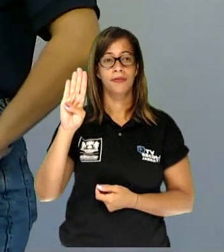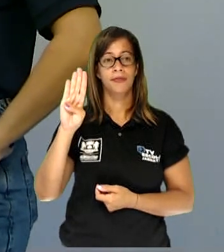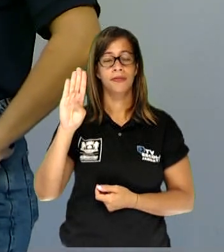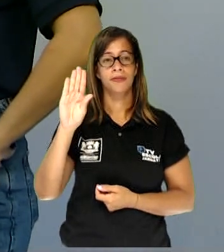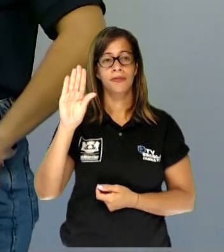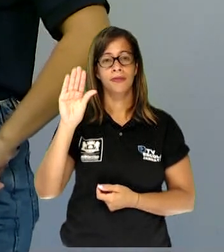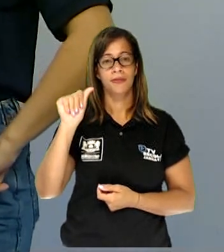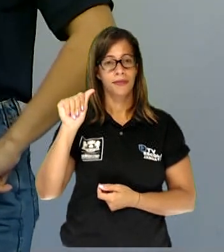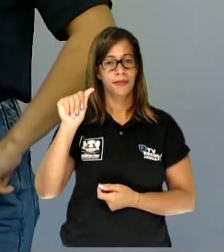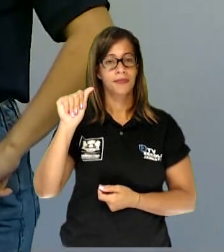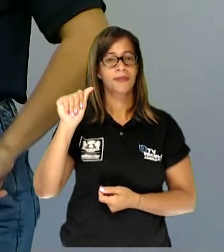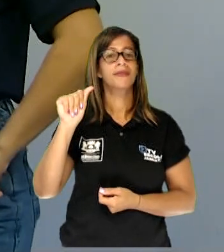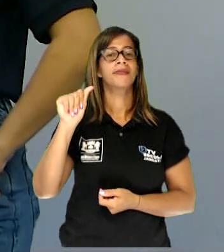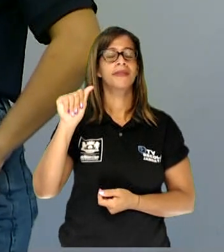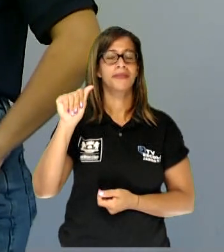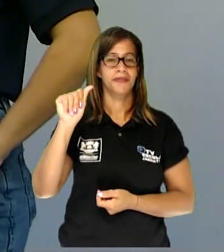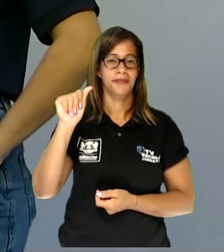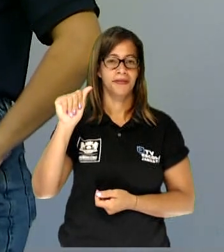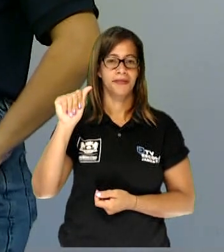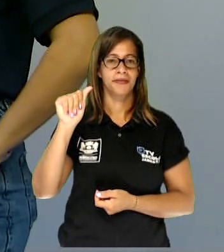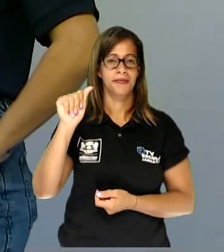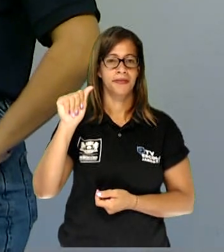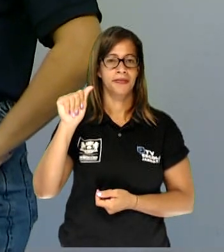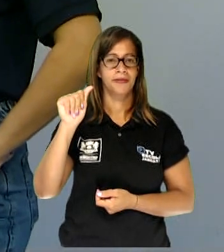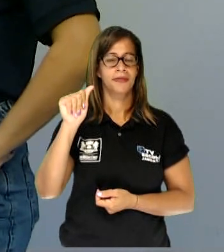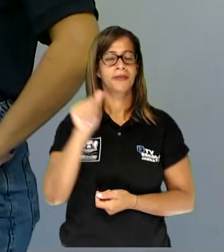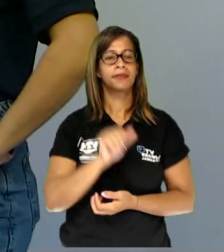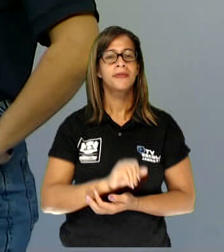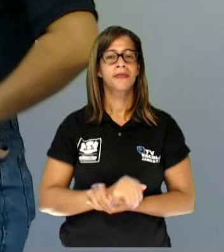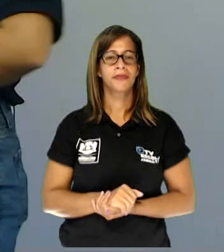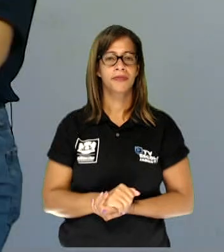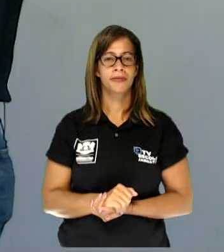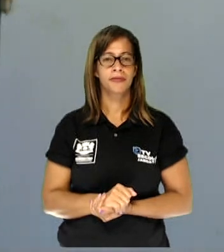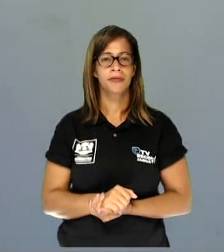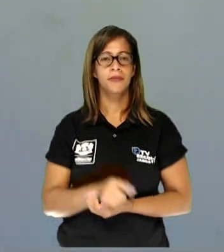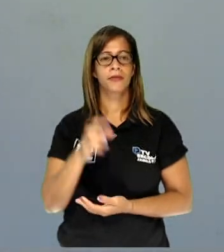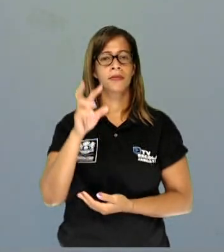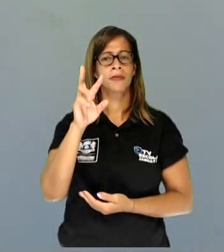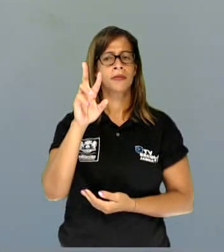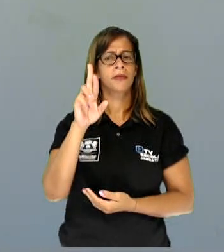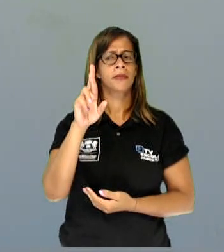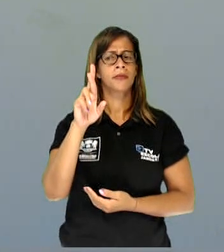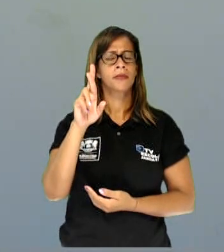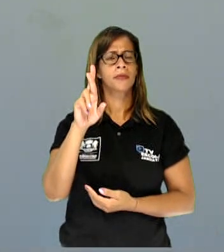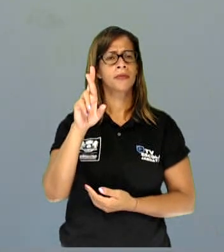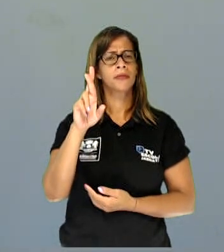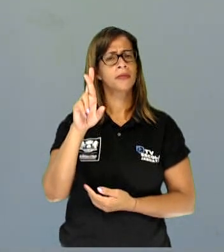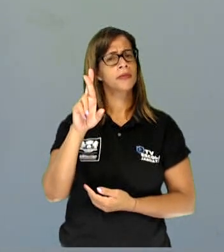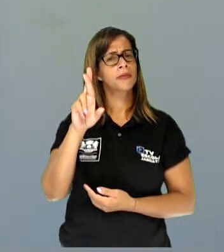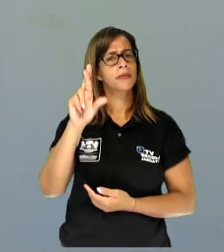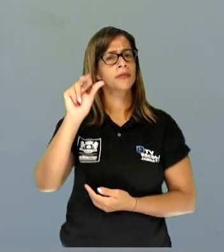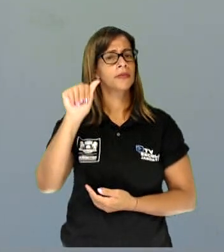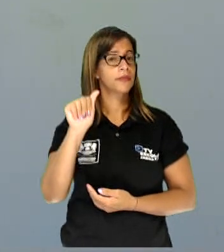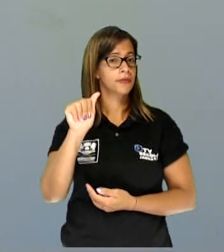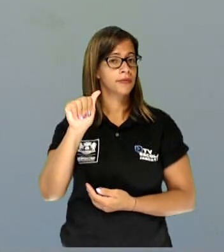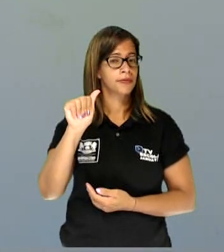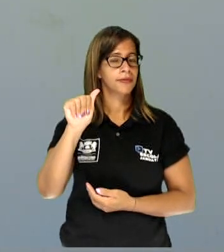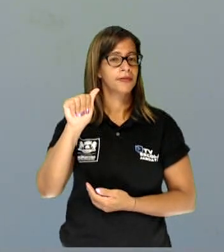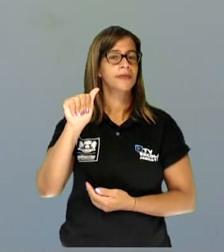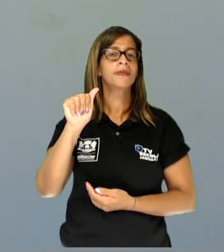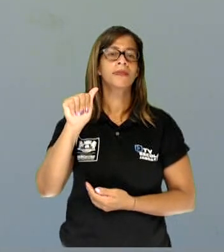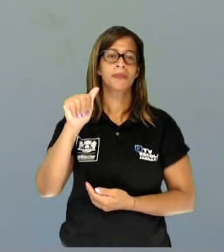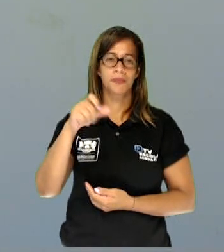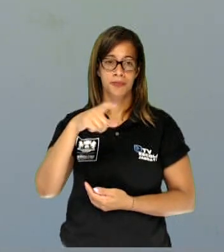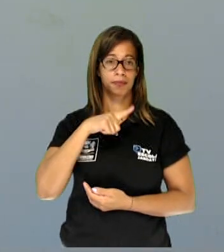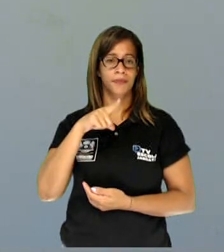Ah, muito bem. Ra. Ra. Tem A. Mas vê, antes do A, tem outra